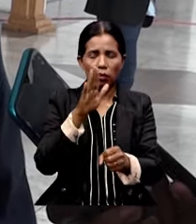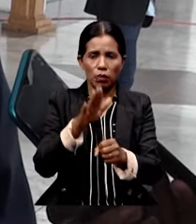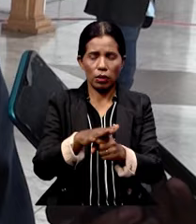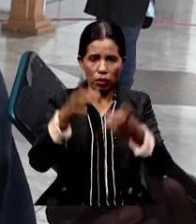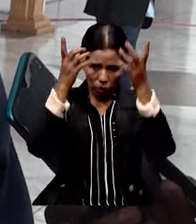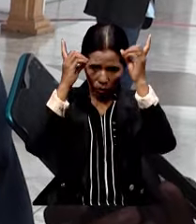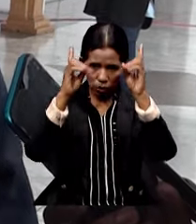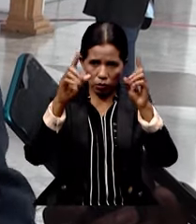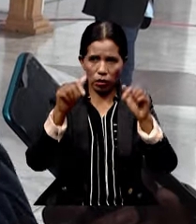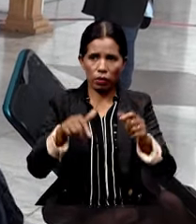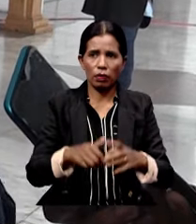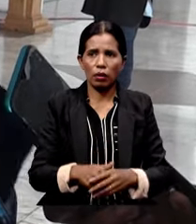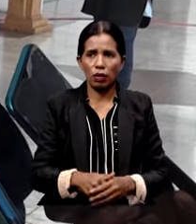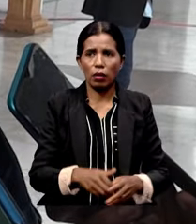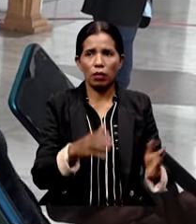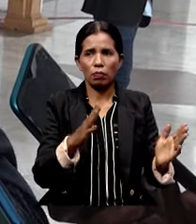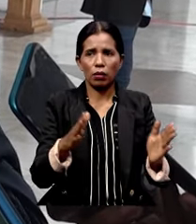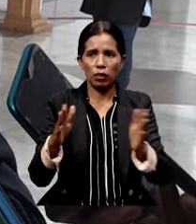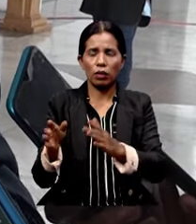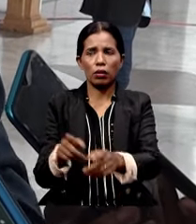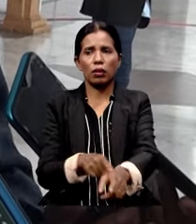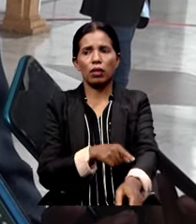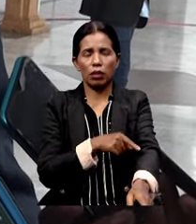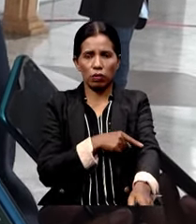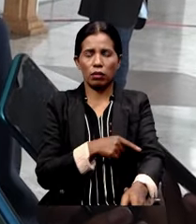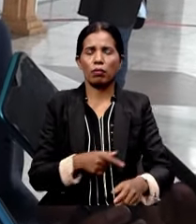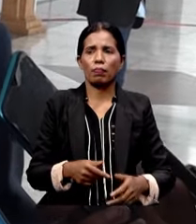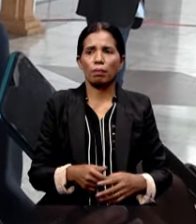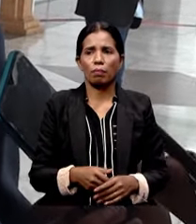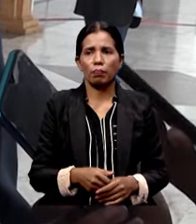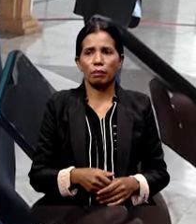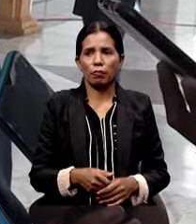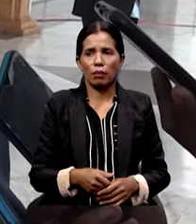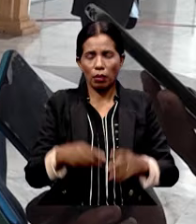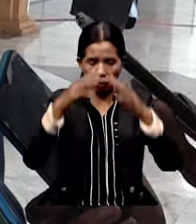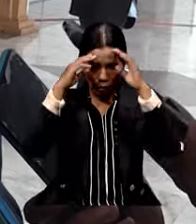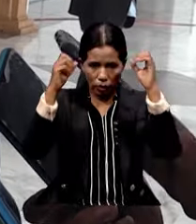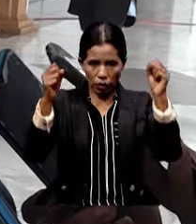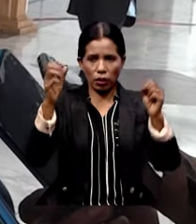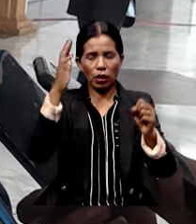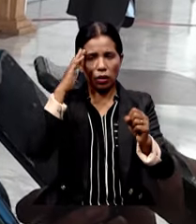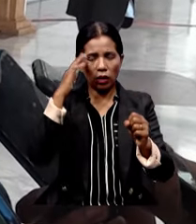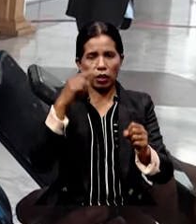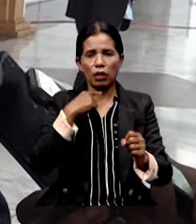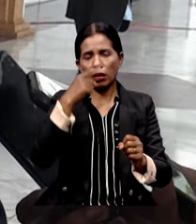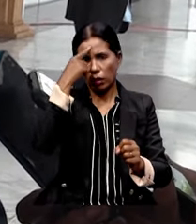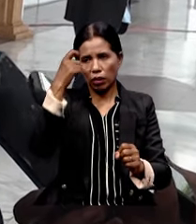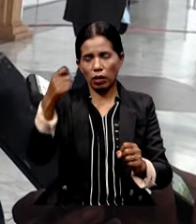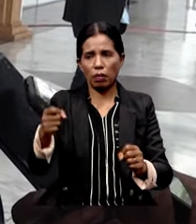Idané. Processo Nenar, portanto, a presidente considera também razão Idané, mas